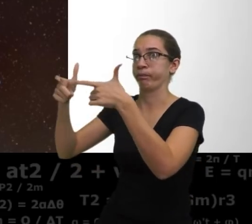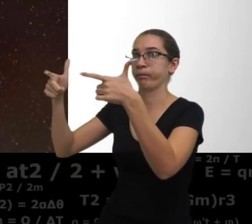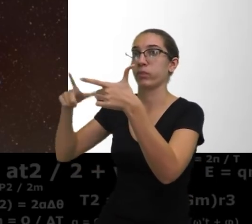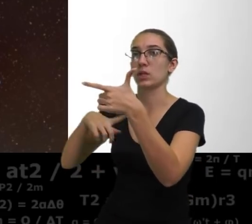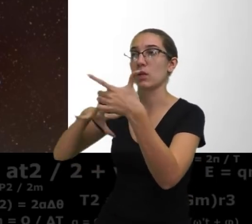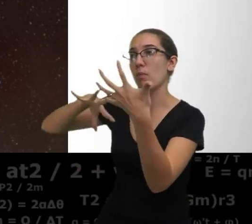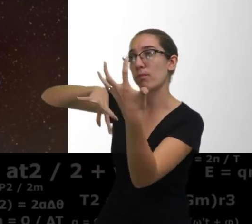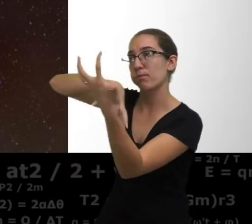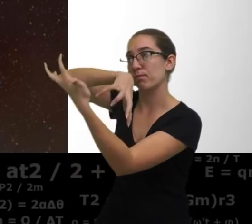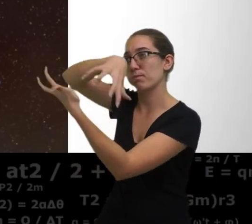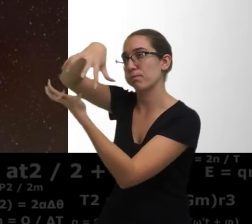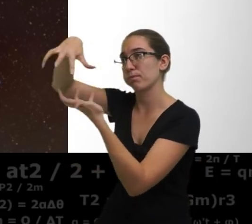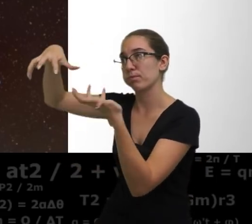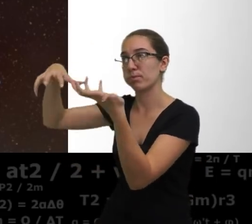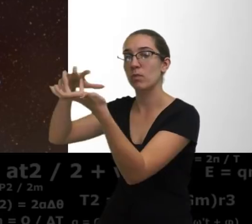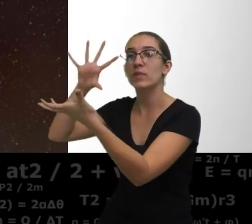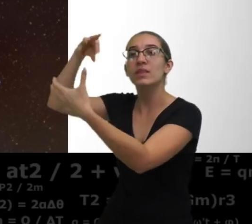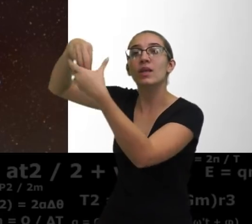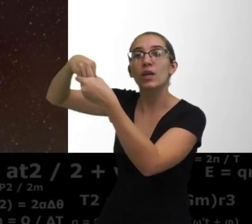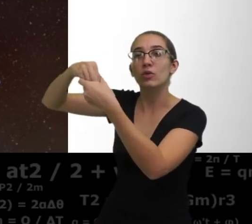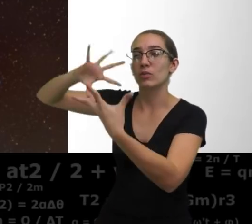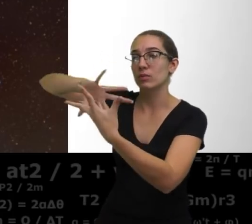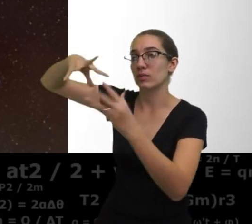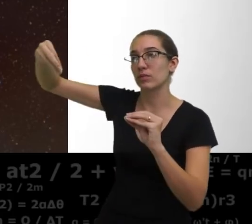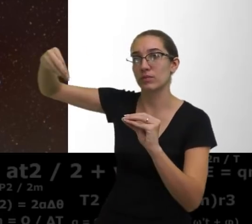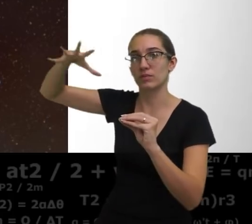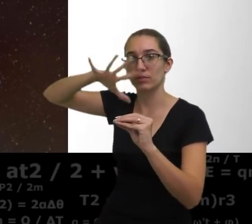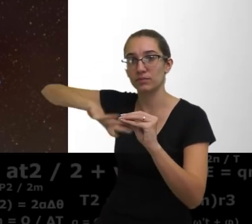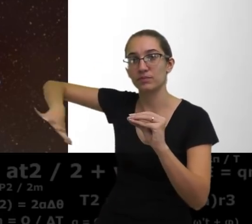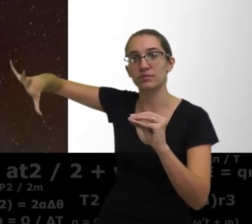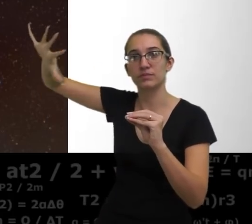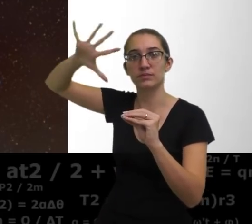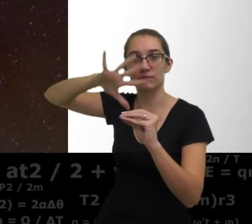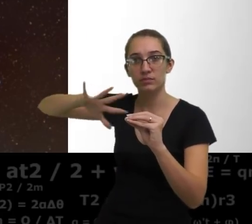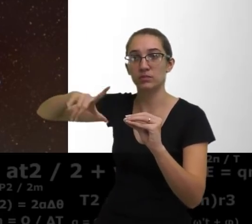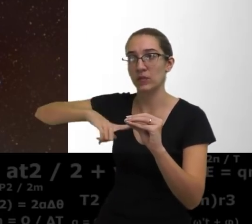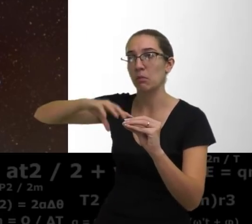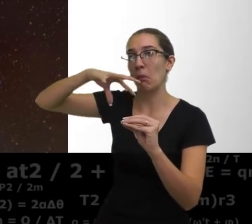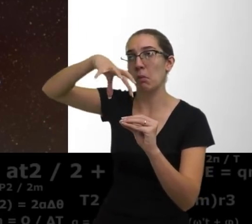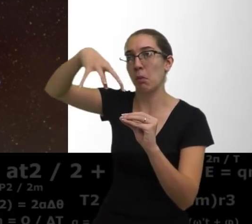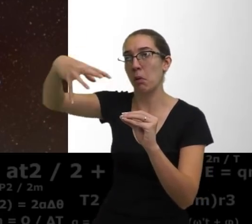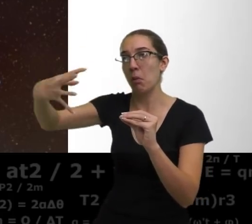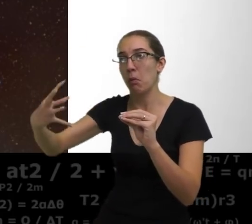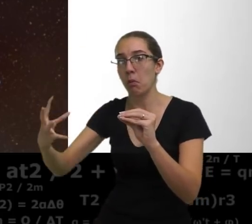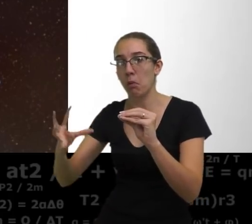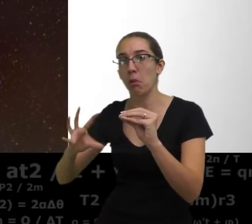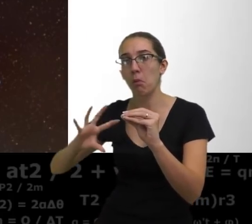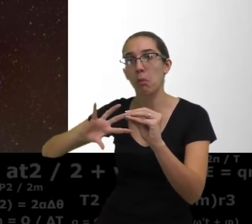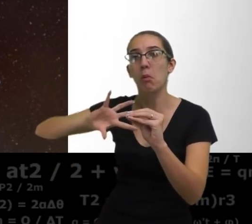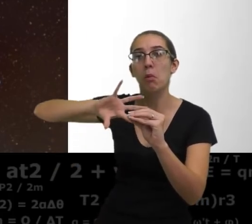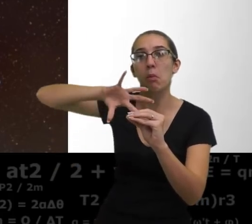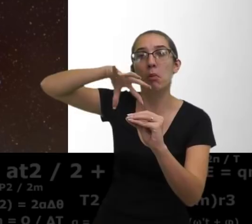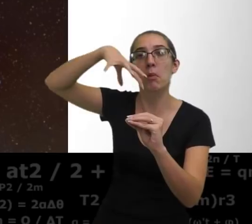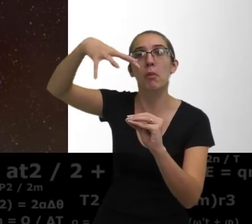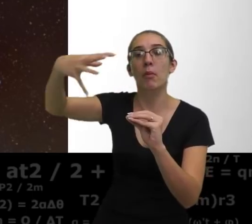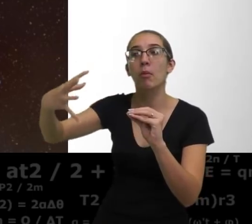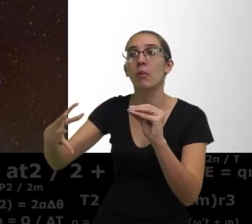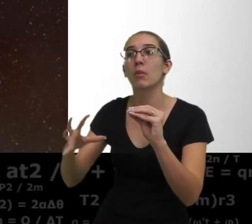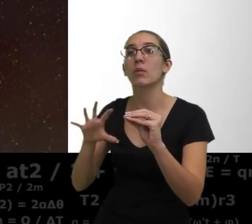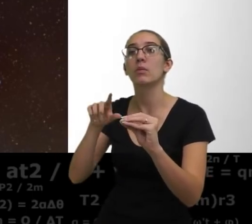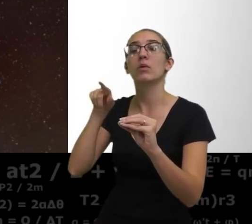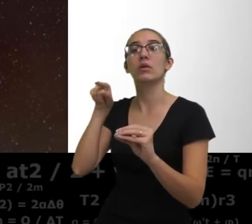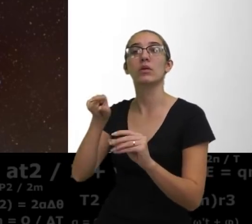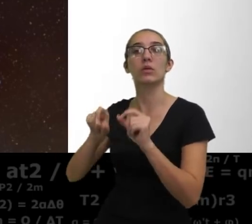E essas estrelas, elas orbitam o ponto central, seguindo órbitas keplerianas, tá? Leis de Kepler, assim como